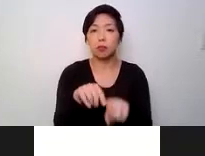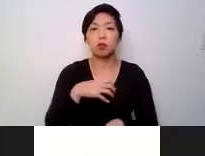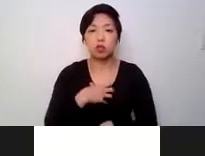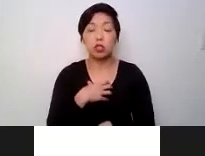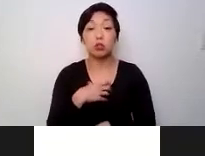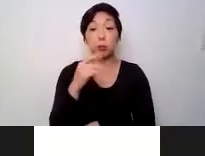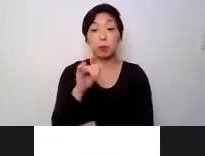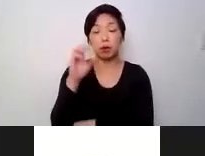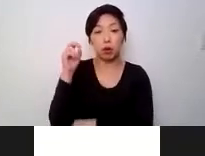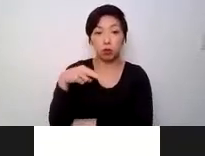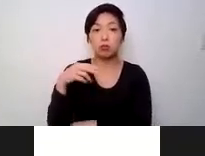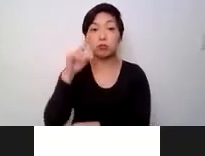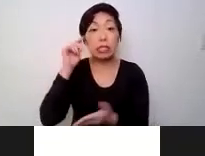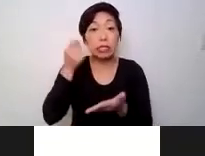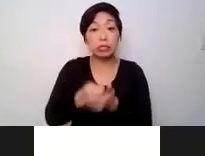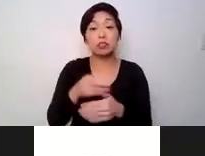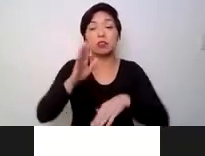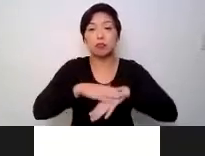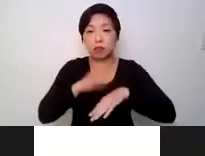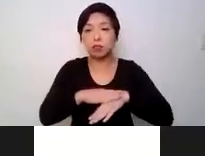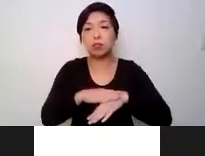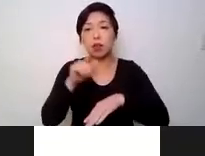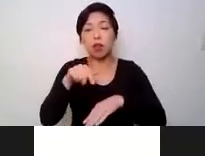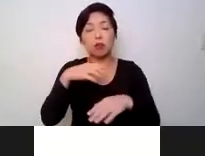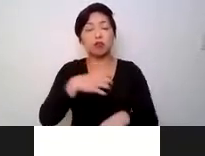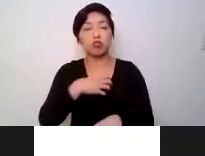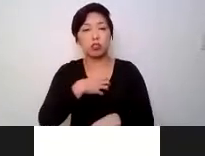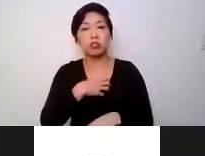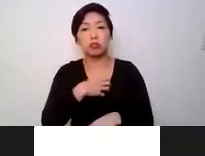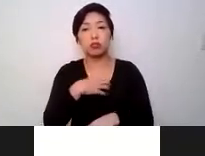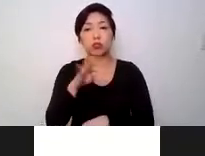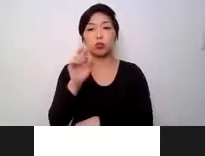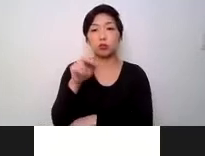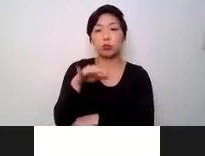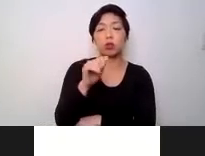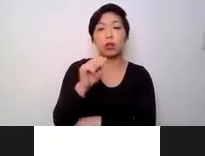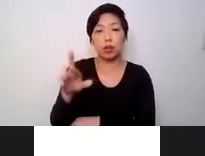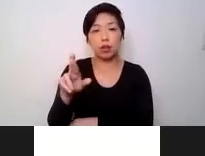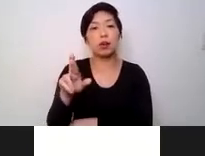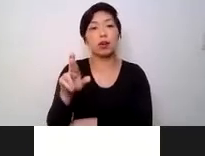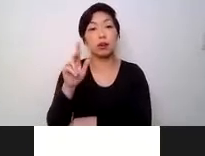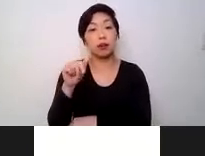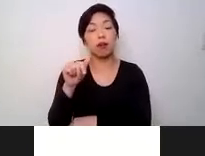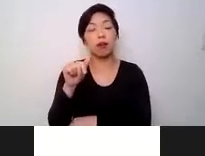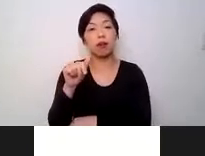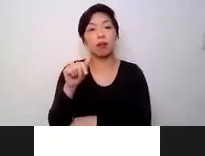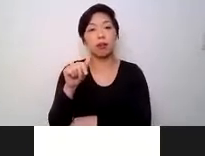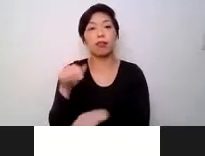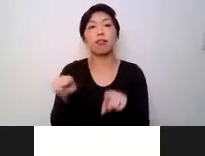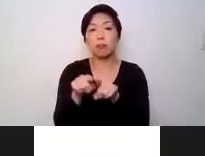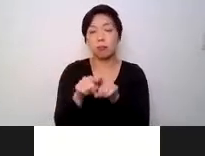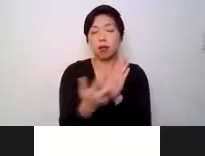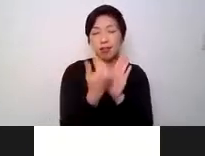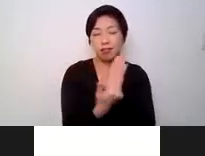forma que estava mais próxima das tipologias tumulares habituais dos exemplares desenhados até por Rino Leve como a